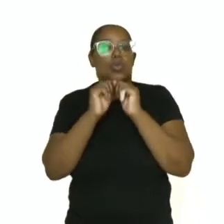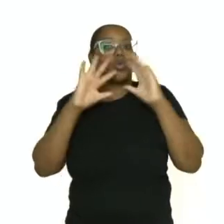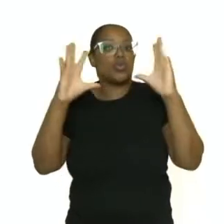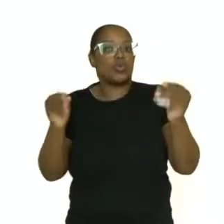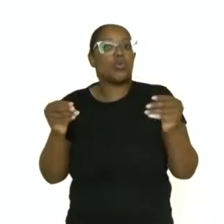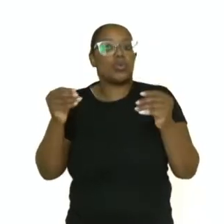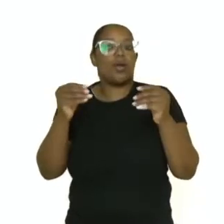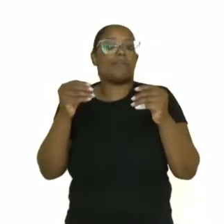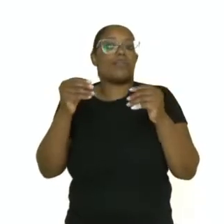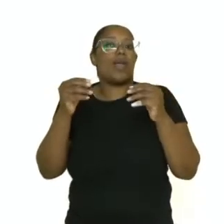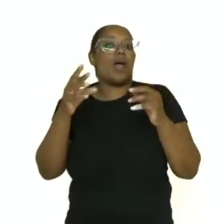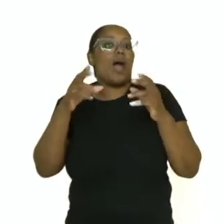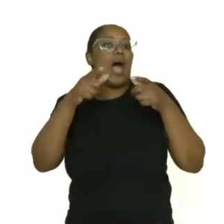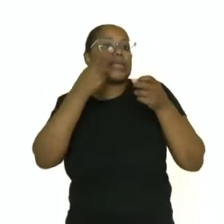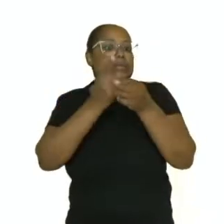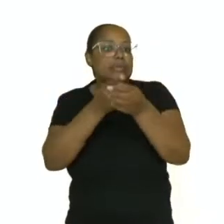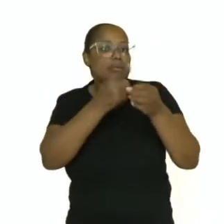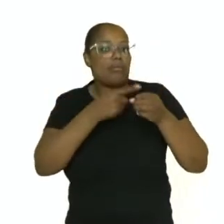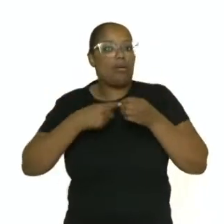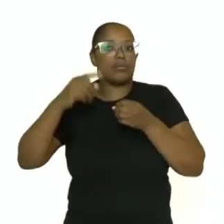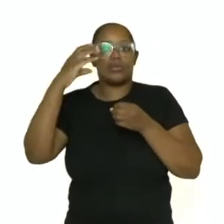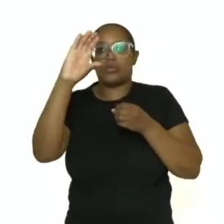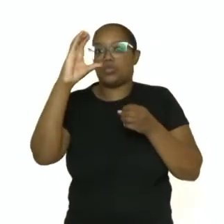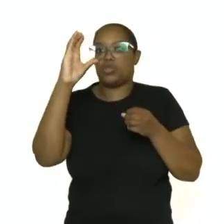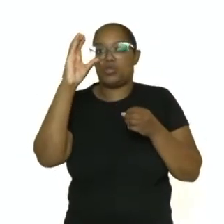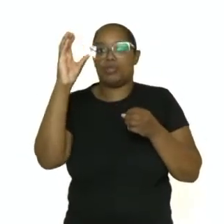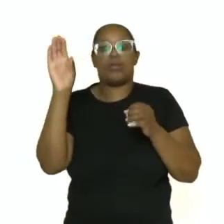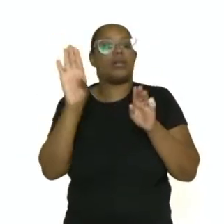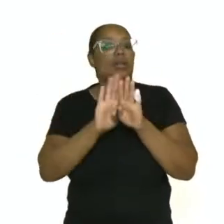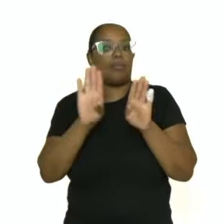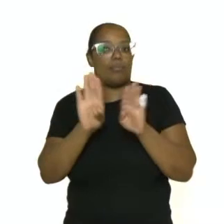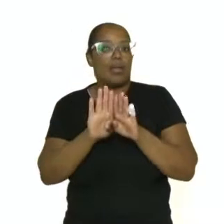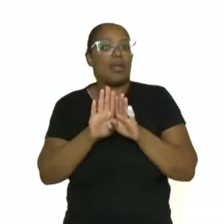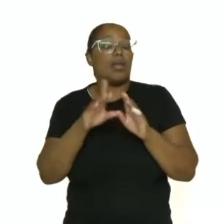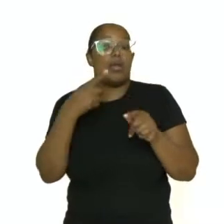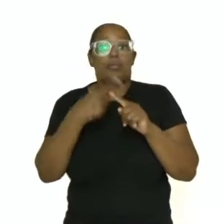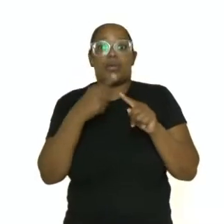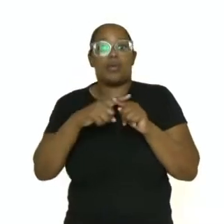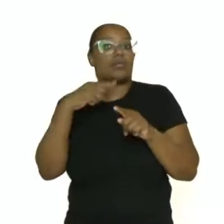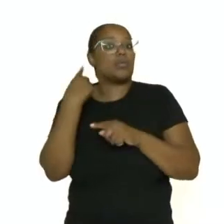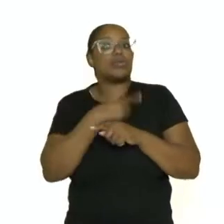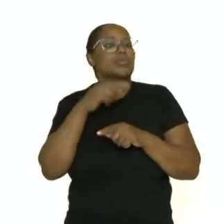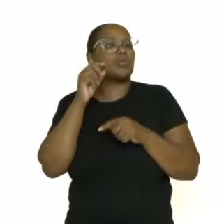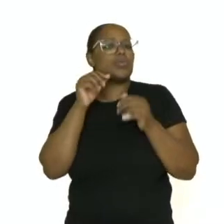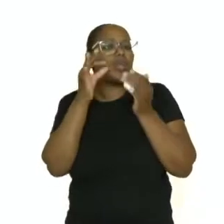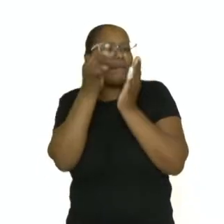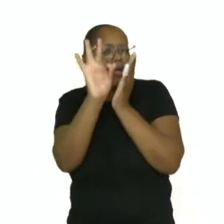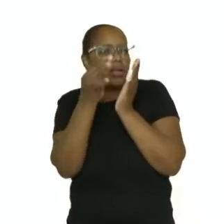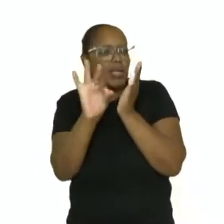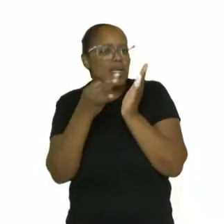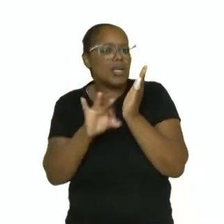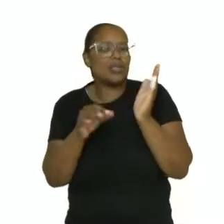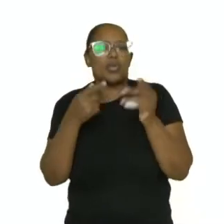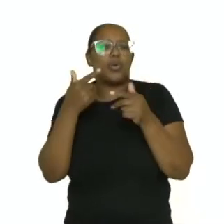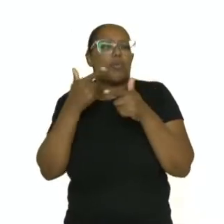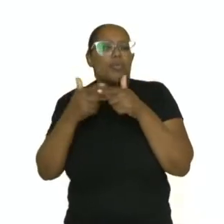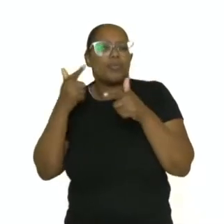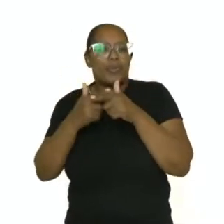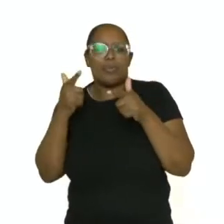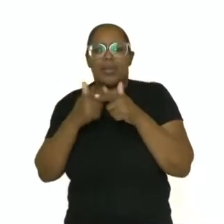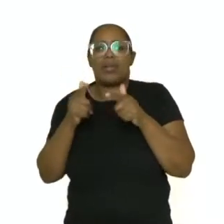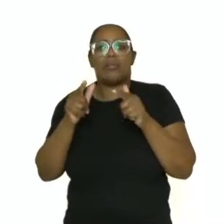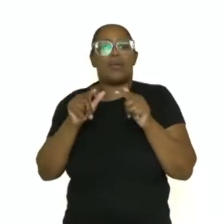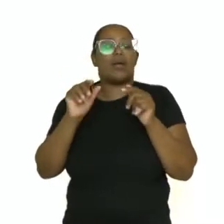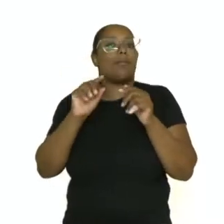região metropolitana de Curitiba, que é onde nós estamos registrando o processo de seca severa, de crise hídrica de forma